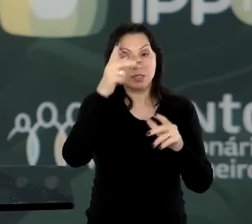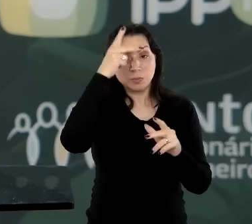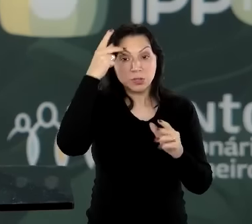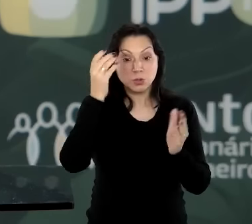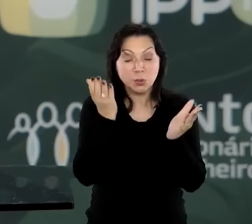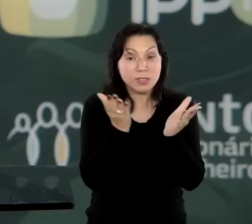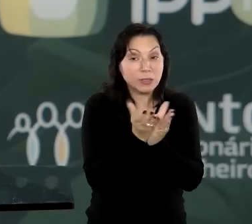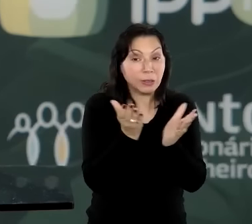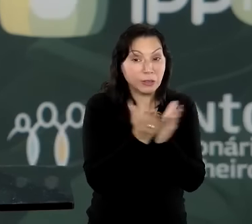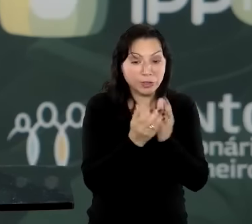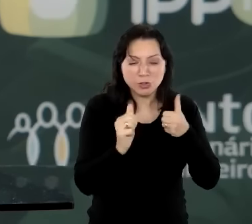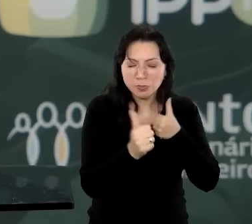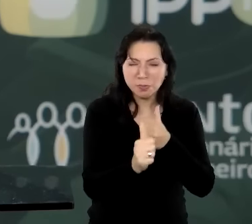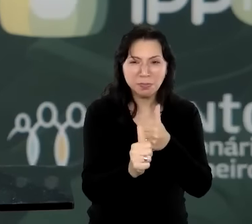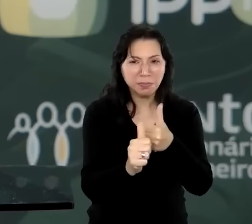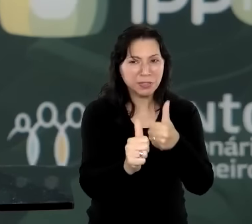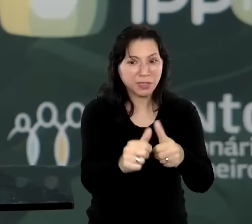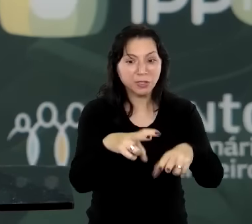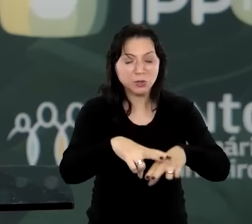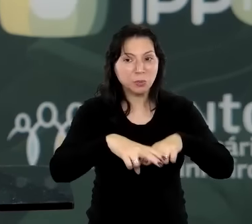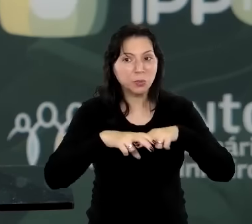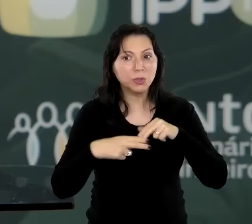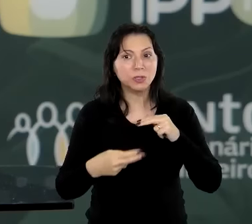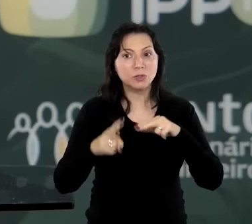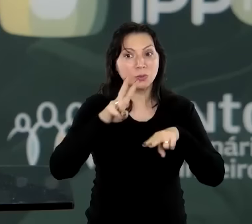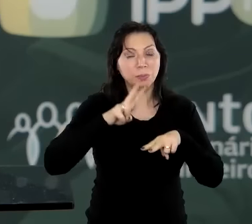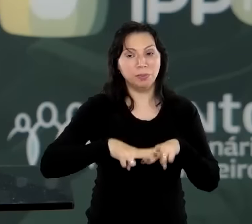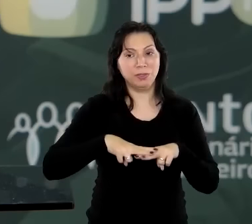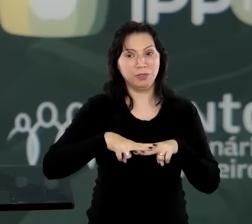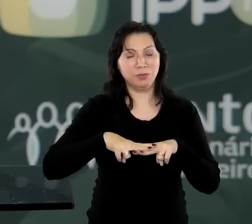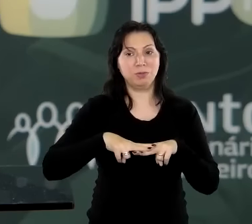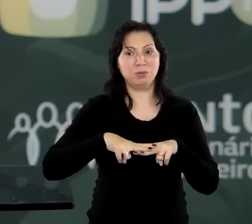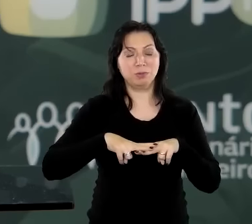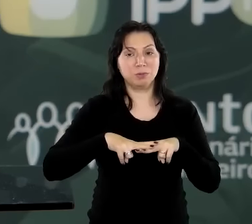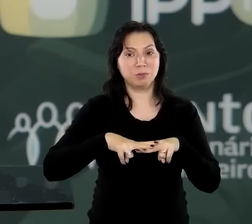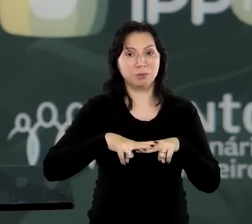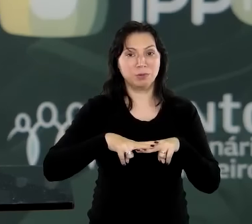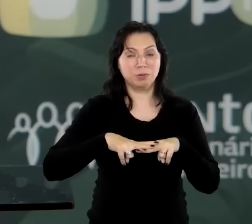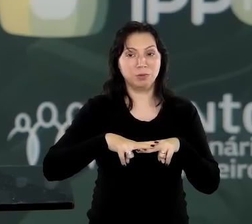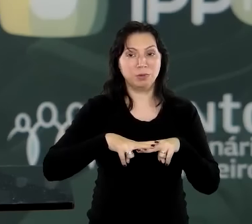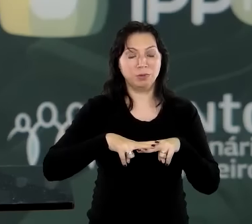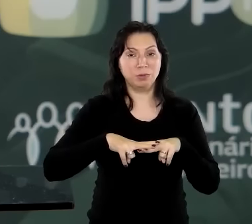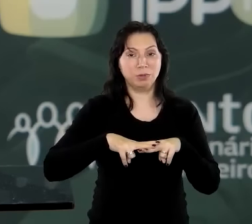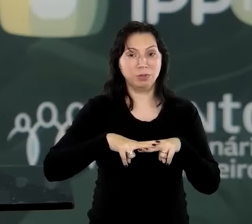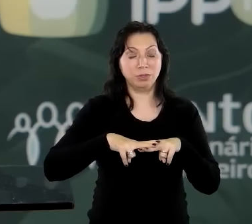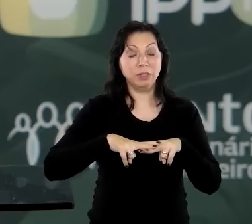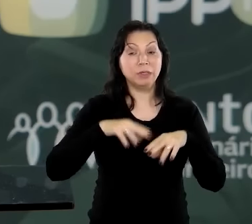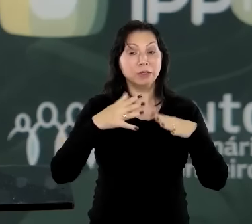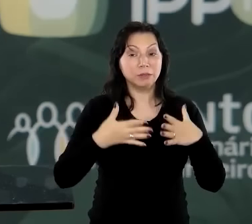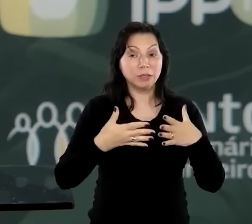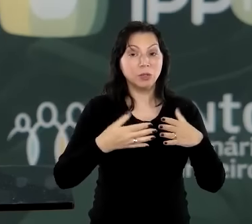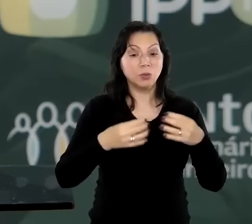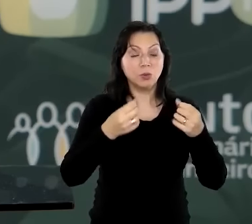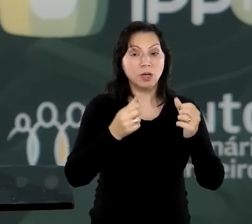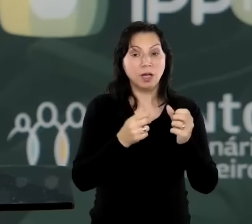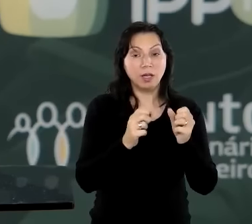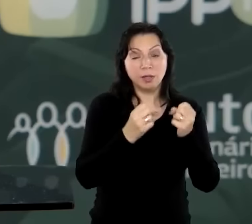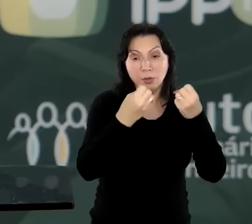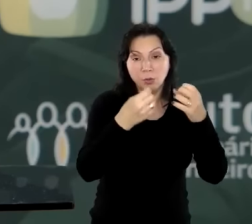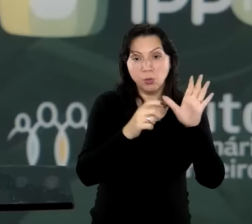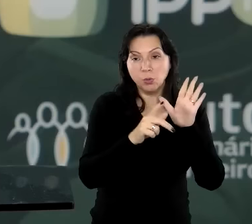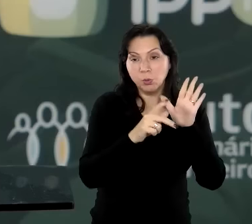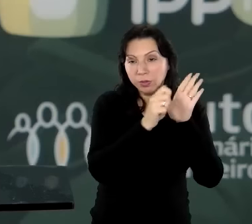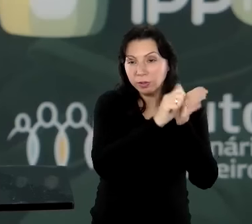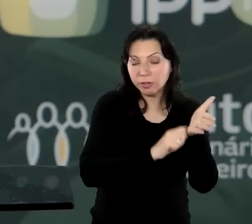da sua fé, tinham sido recebido maus tratos, estavam presos, encarcerados. E o autor aos Hebreus diz que você